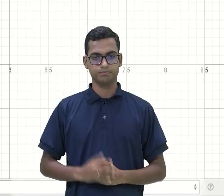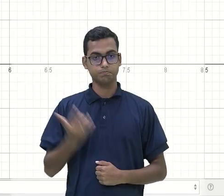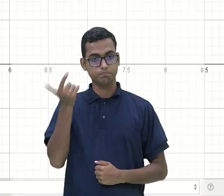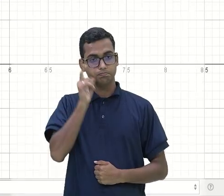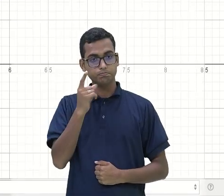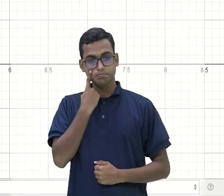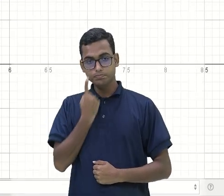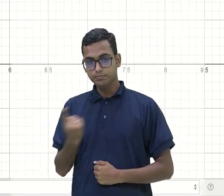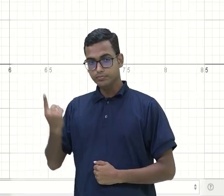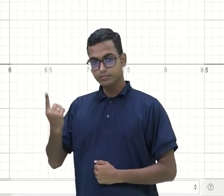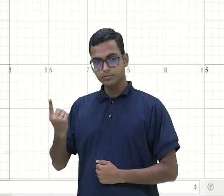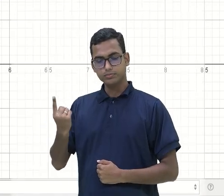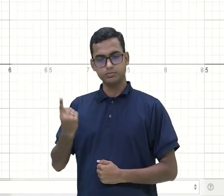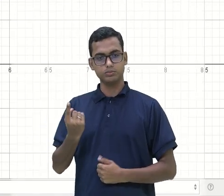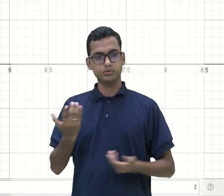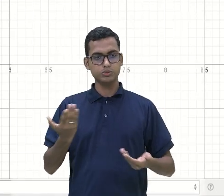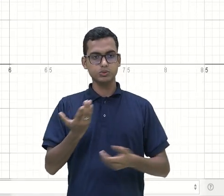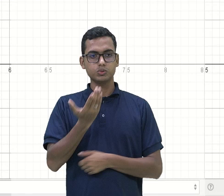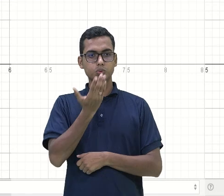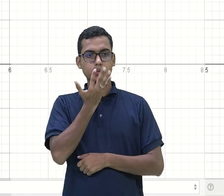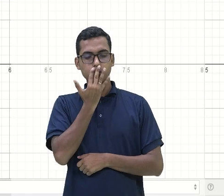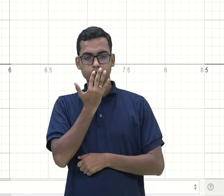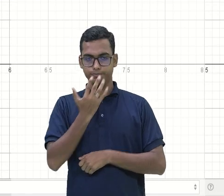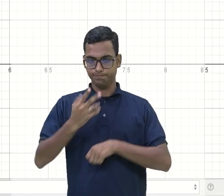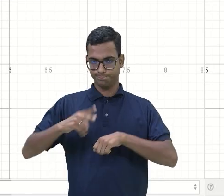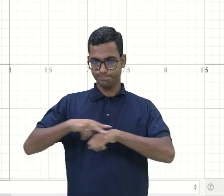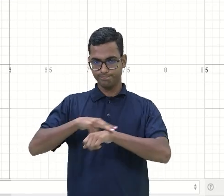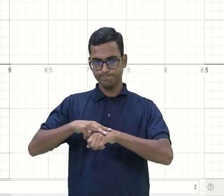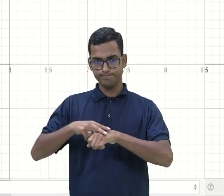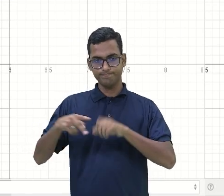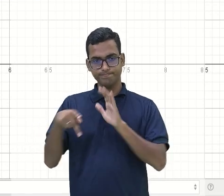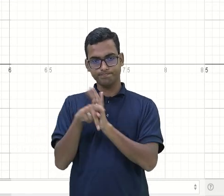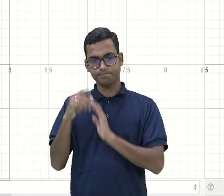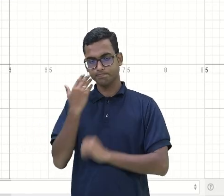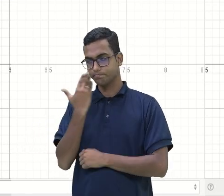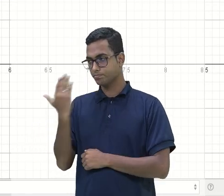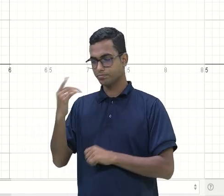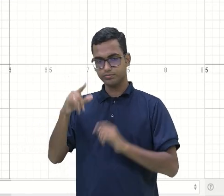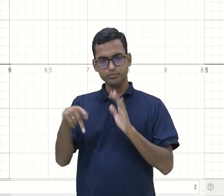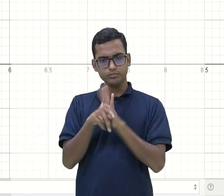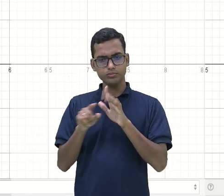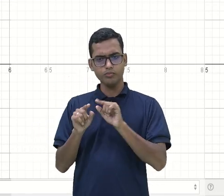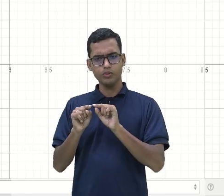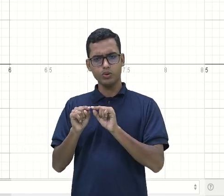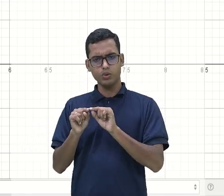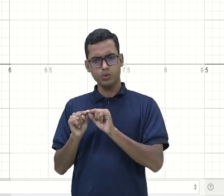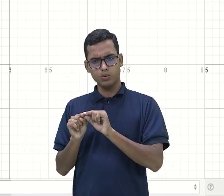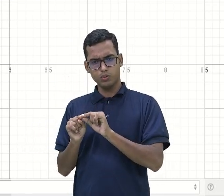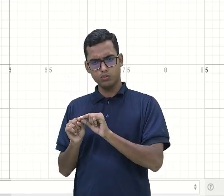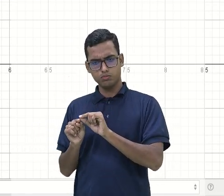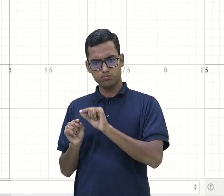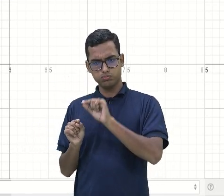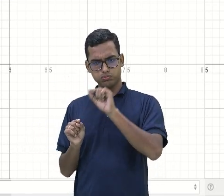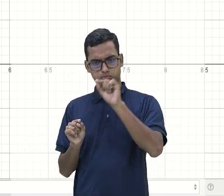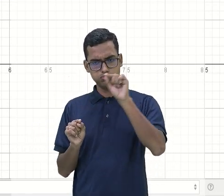x, a função que está em verde é o logaritmo de x na base 10,